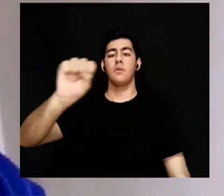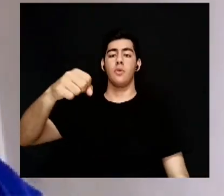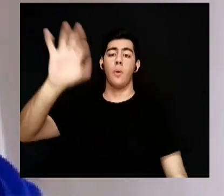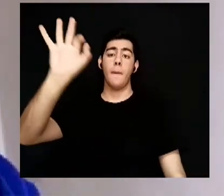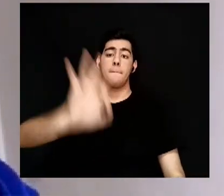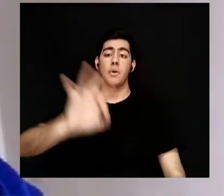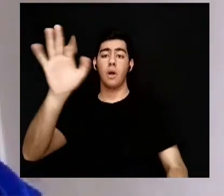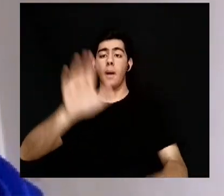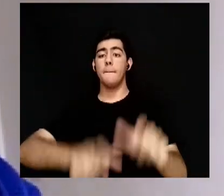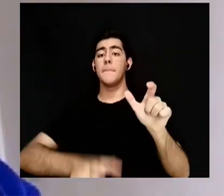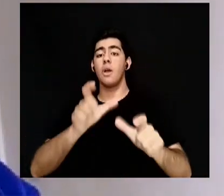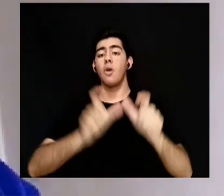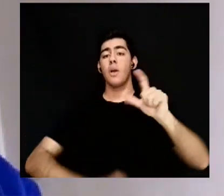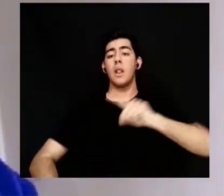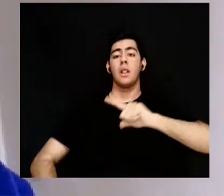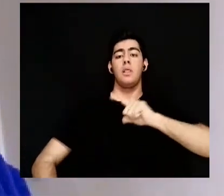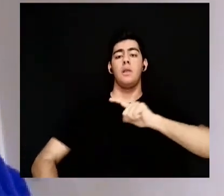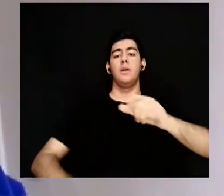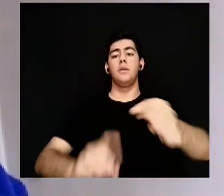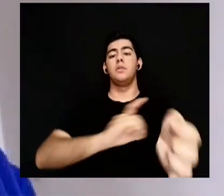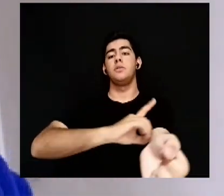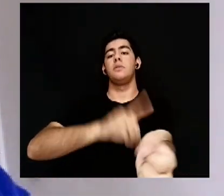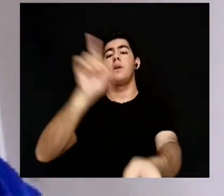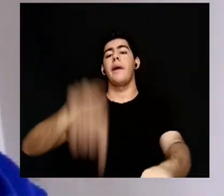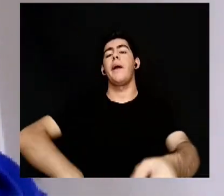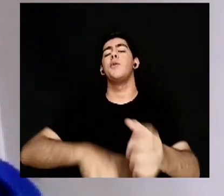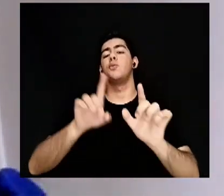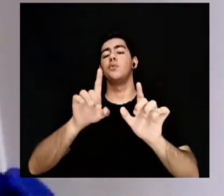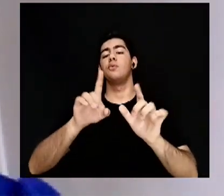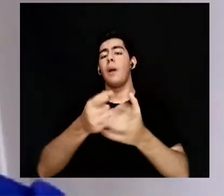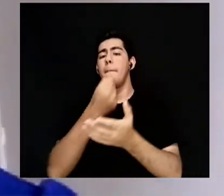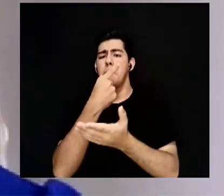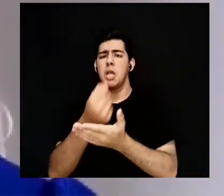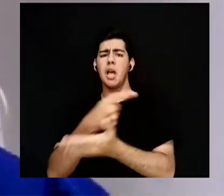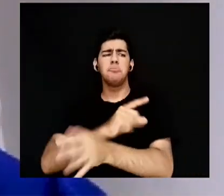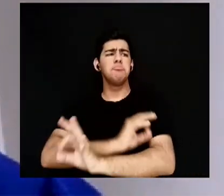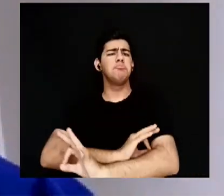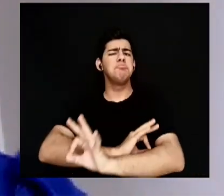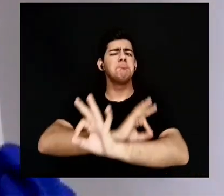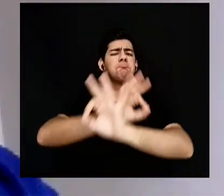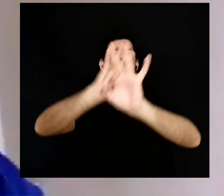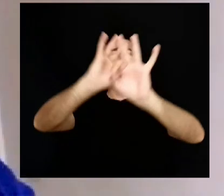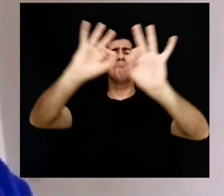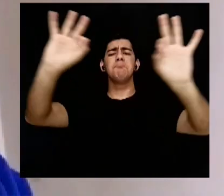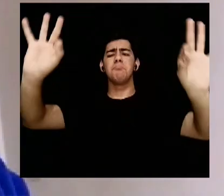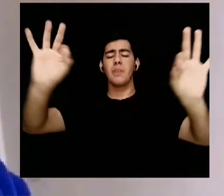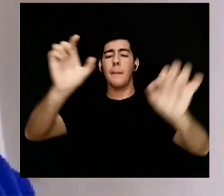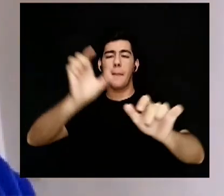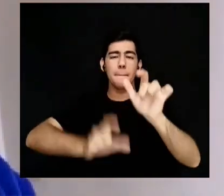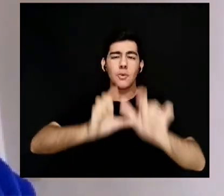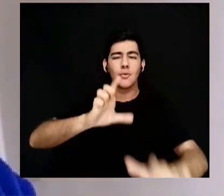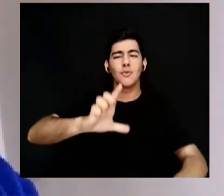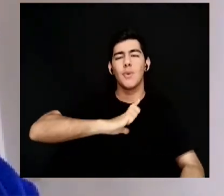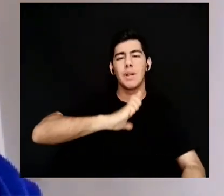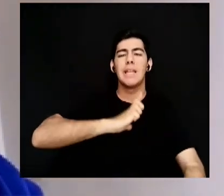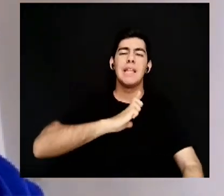é um medicamento revolucionário, né, e também muito bom para sobrepeso e obesidade, né, então,